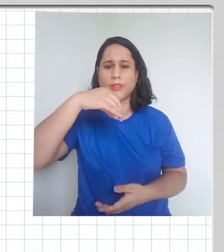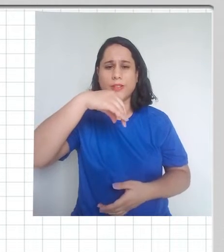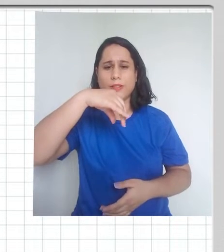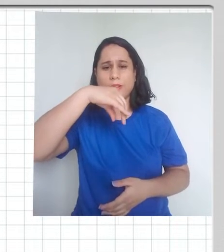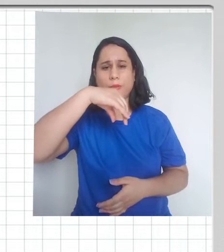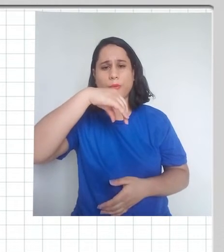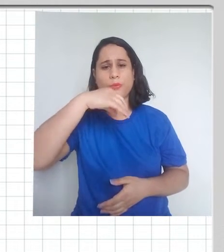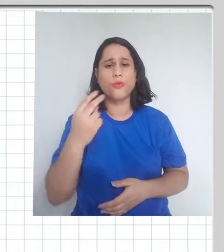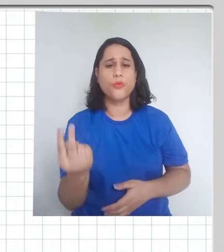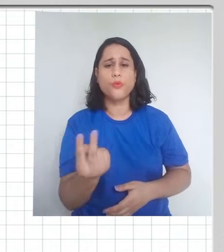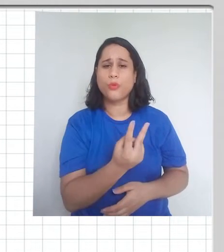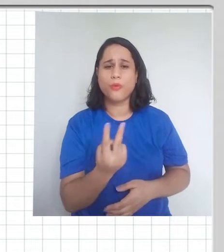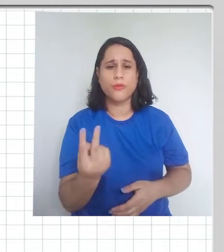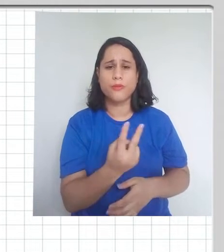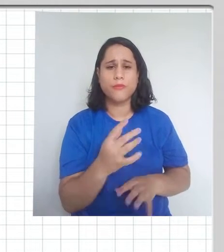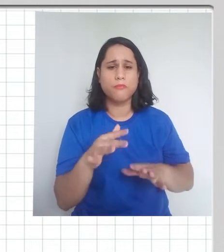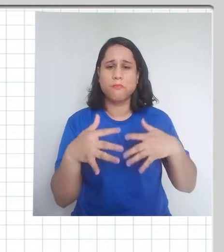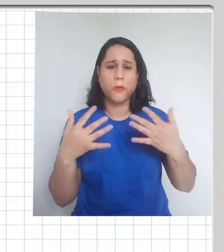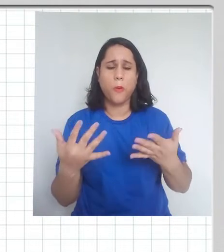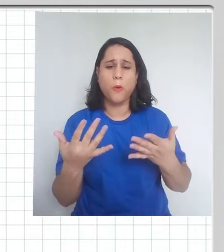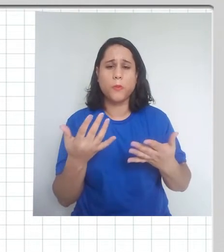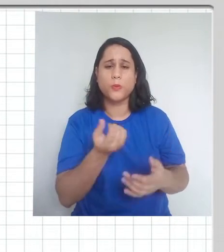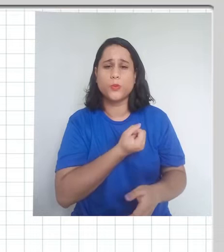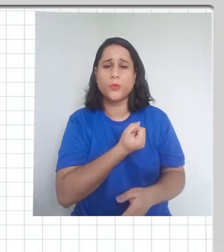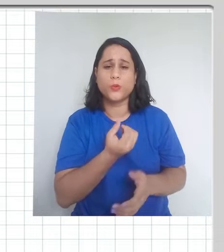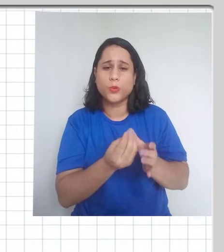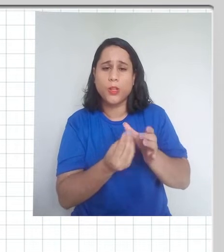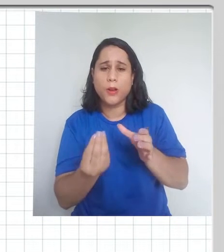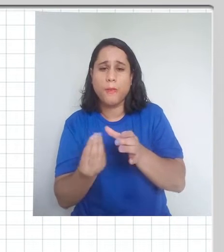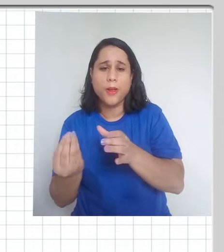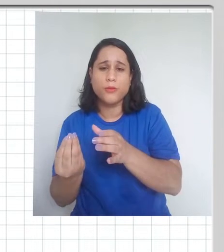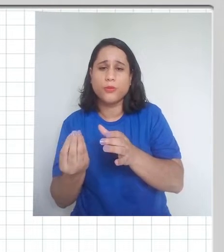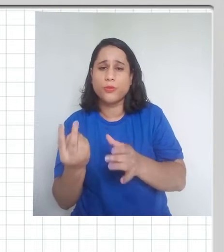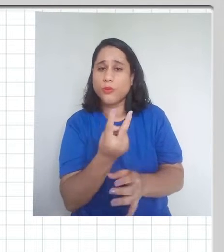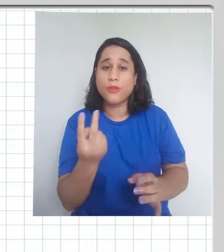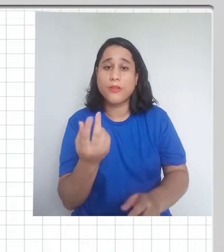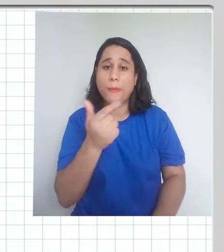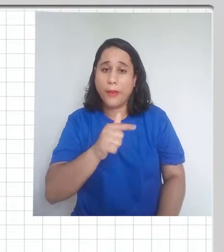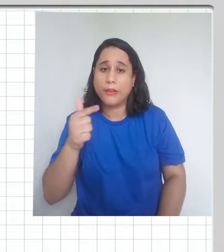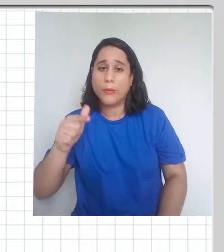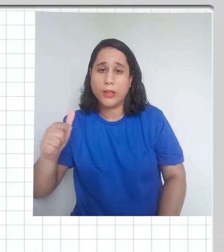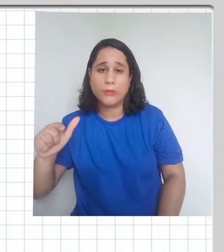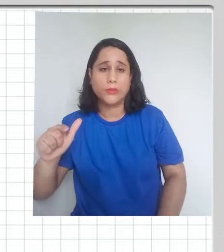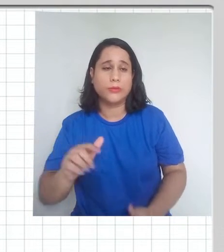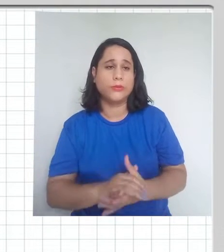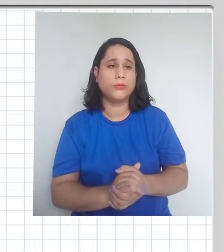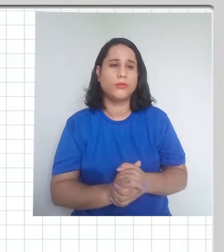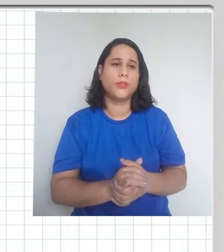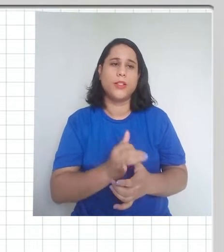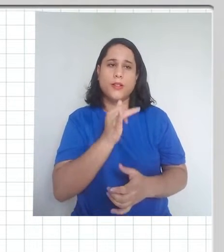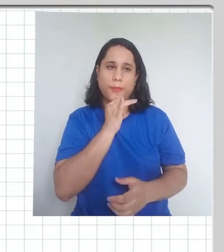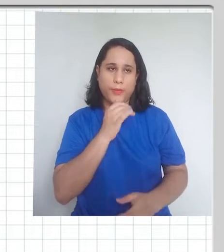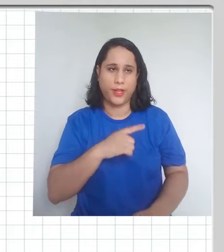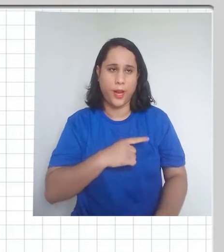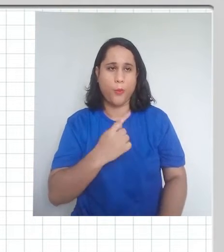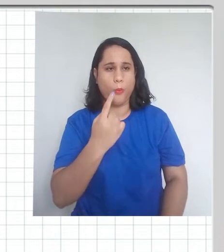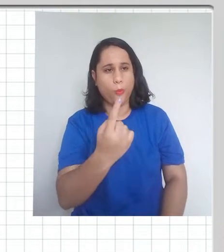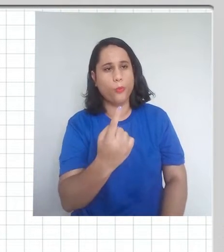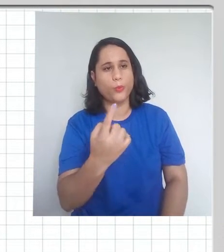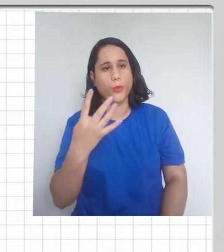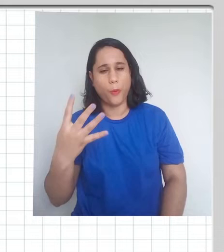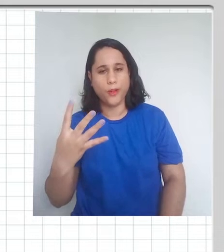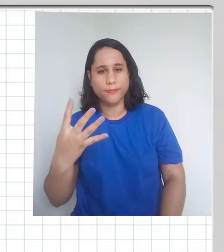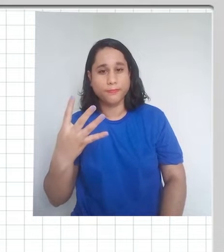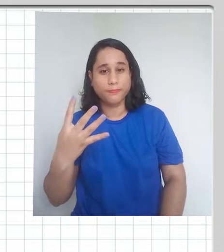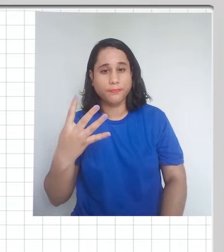seja, quais são os elementos que se repetem? Muito bem. O 1 se repetiu, o 4 também se